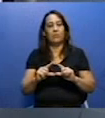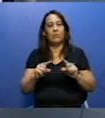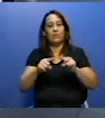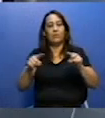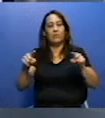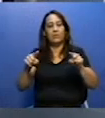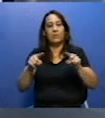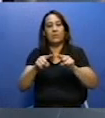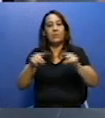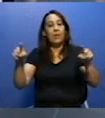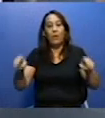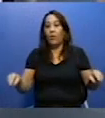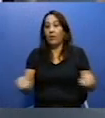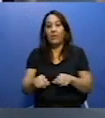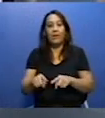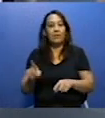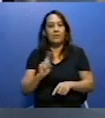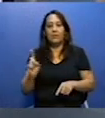forma geométrica.